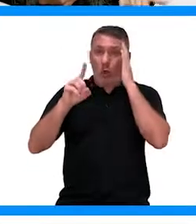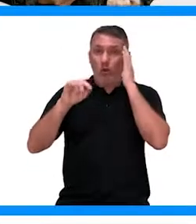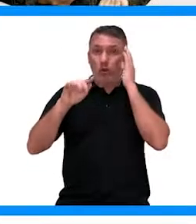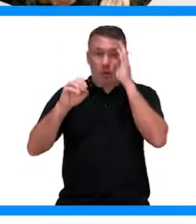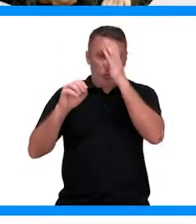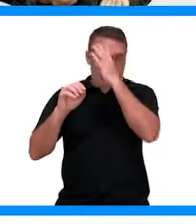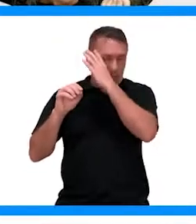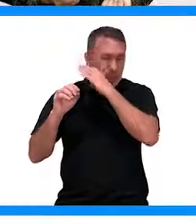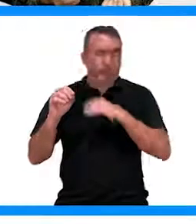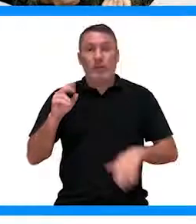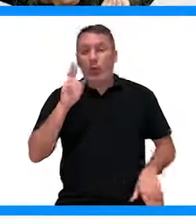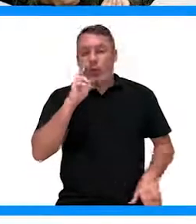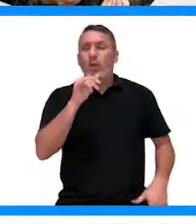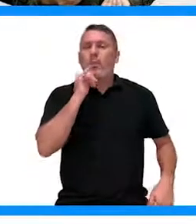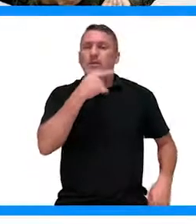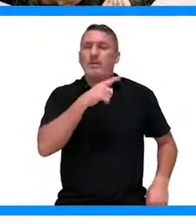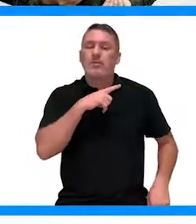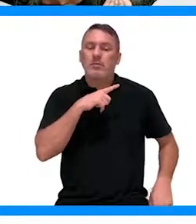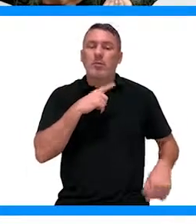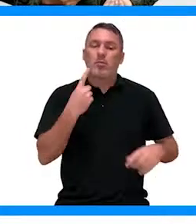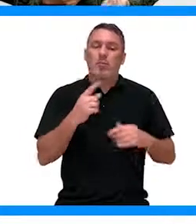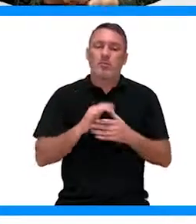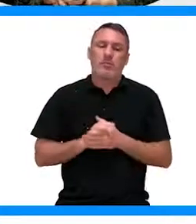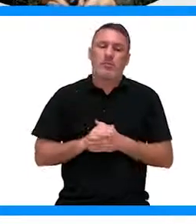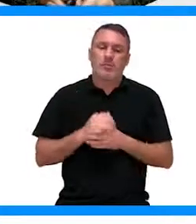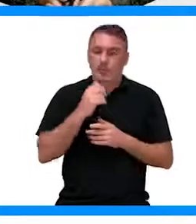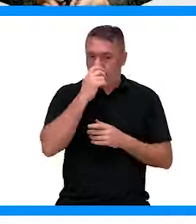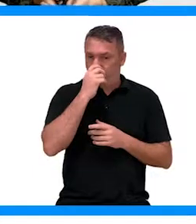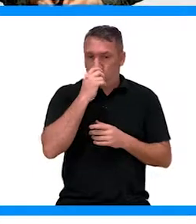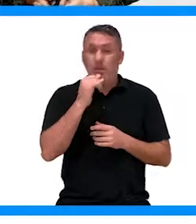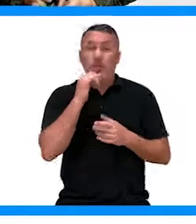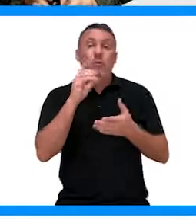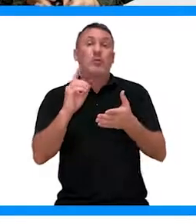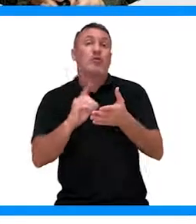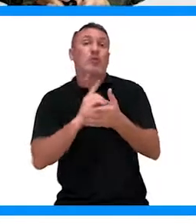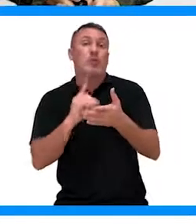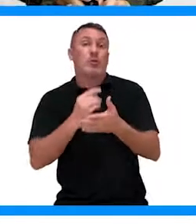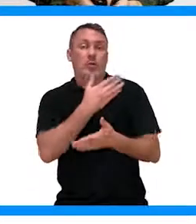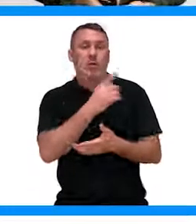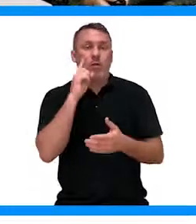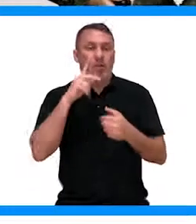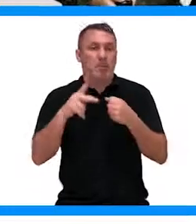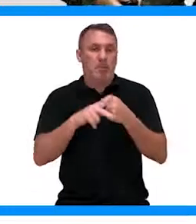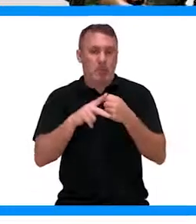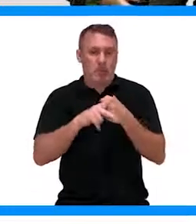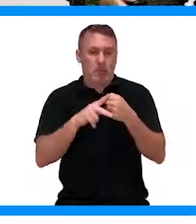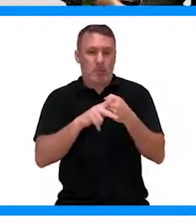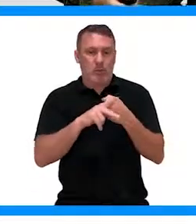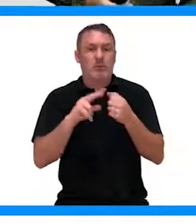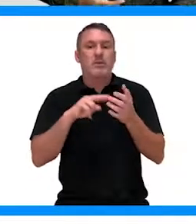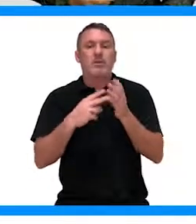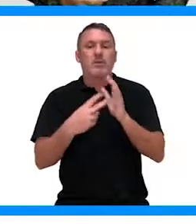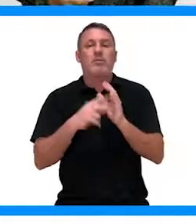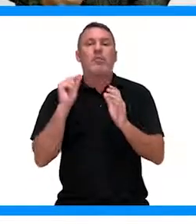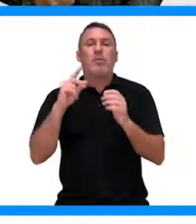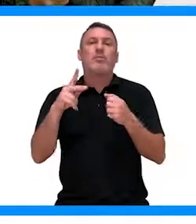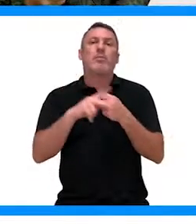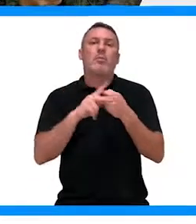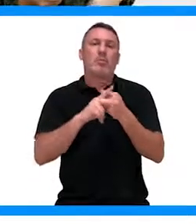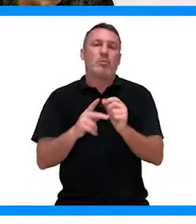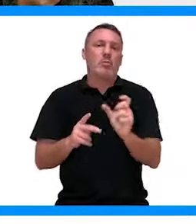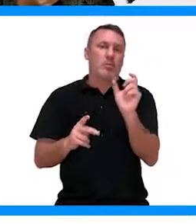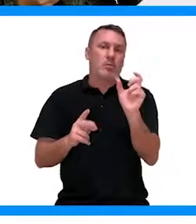língua. A gente tem aqui um exemplo que é do dicionário, né? Um pronome é uma palavra